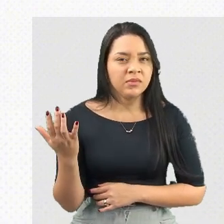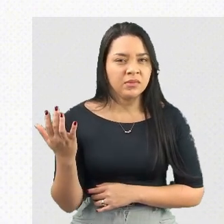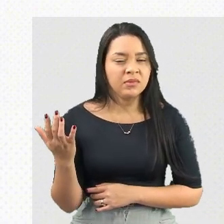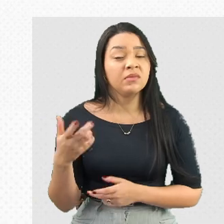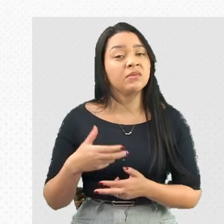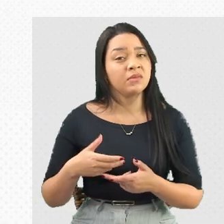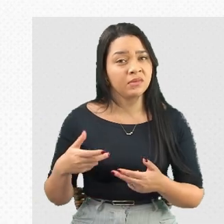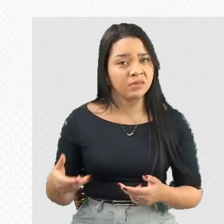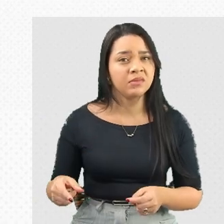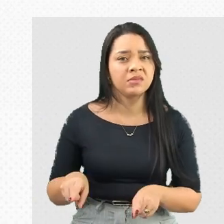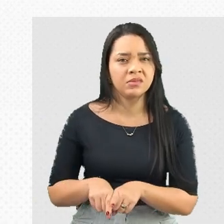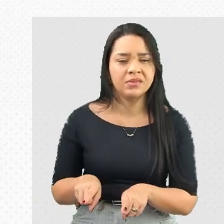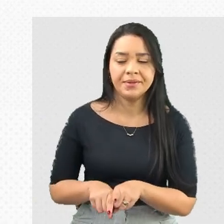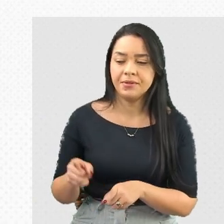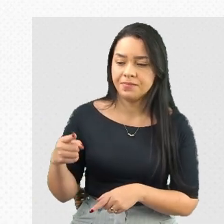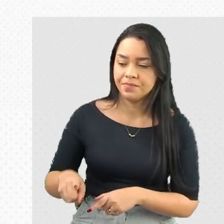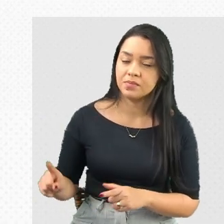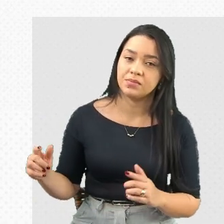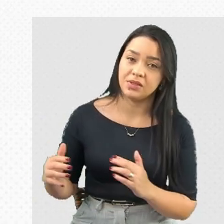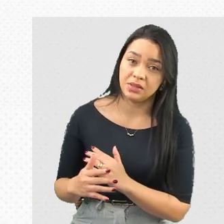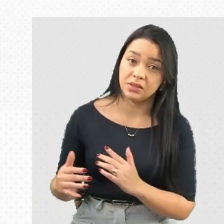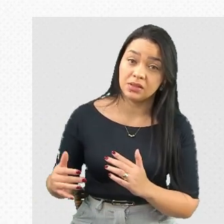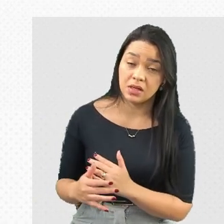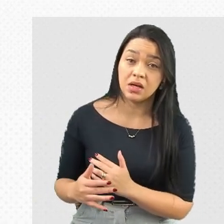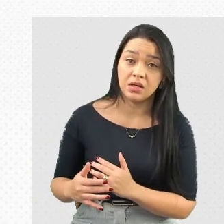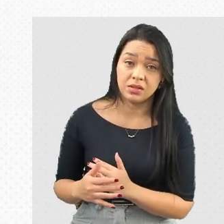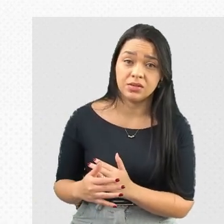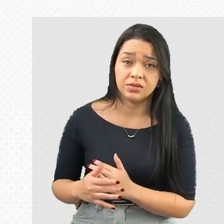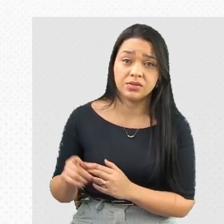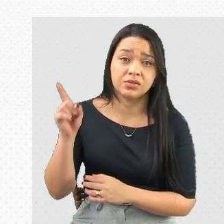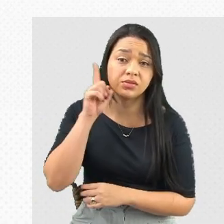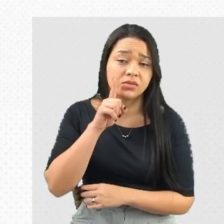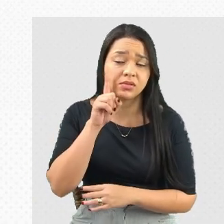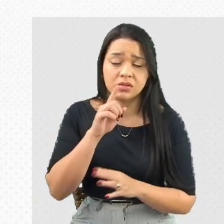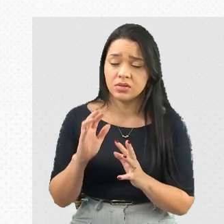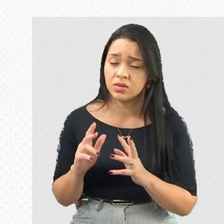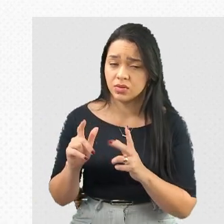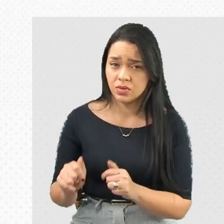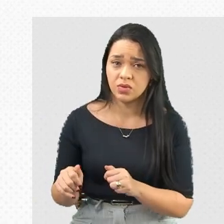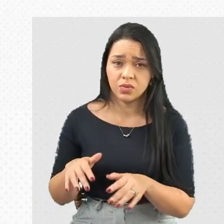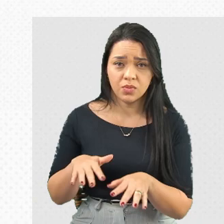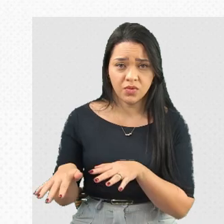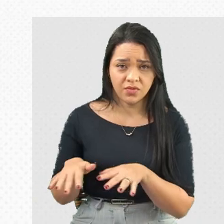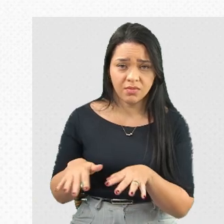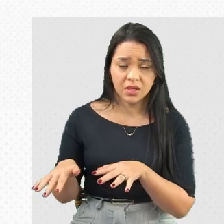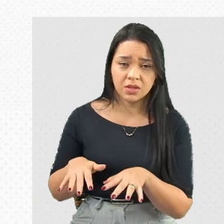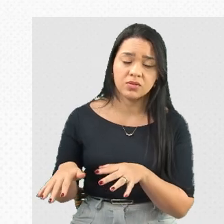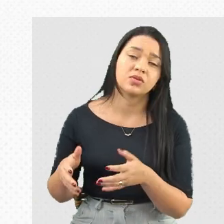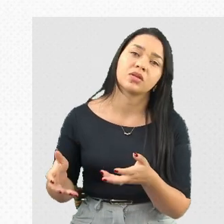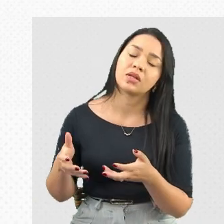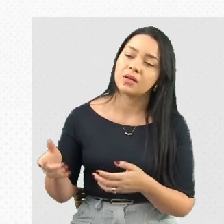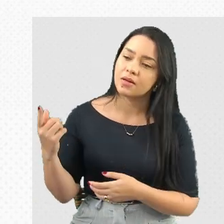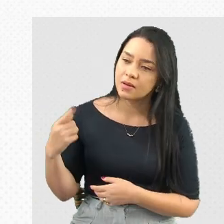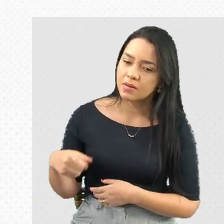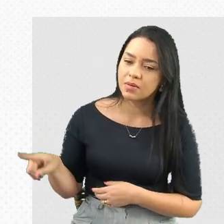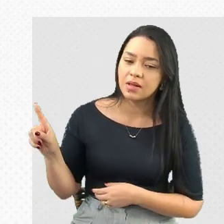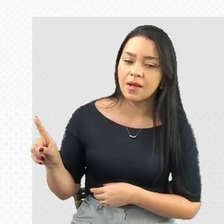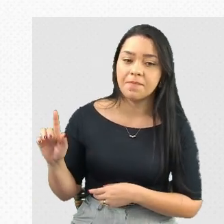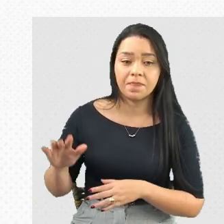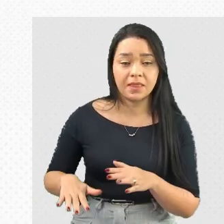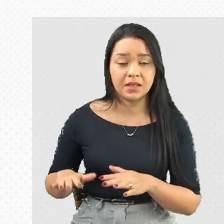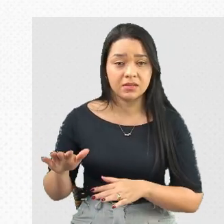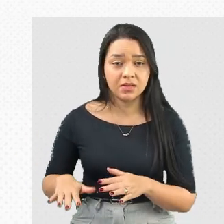muitos migrantes que vão para as cidades estadunidenses, né? Primeiro, tem todo o movimento da tentativa de ir para lá, que às